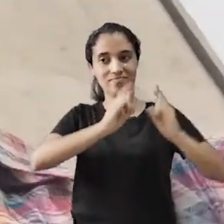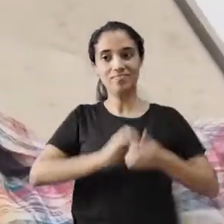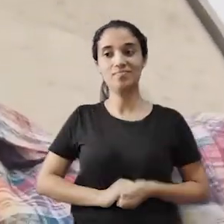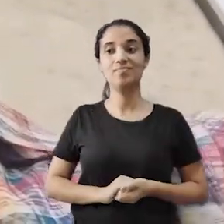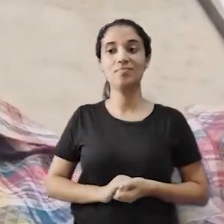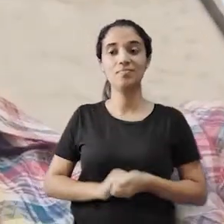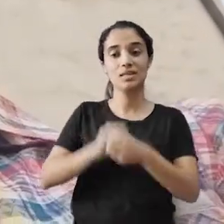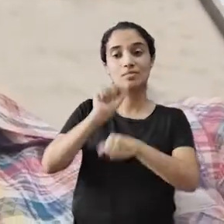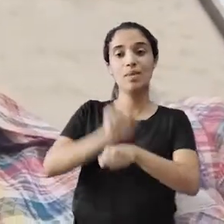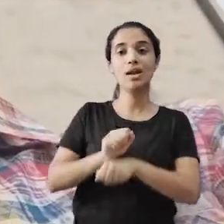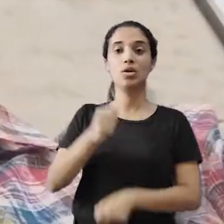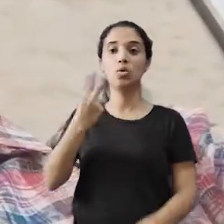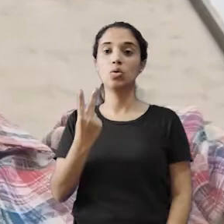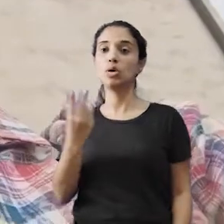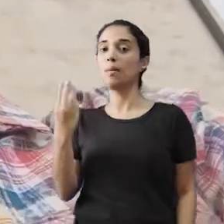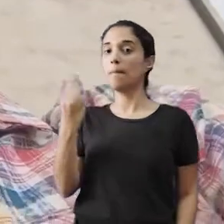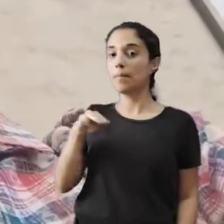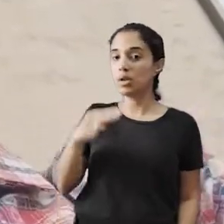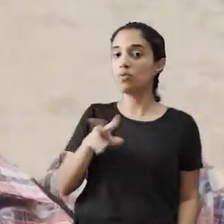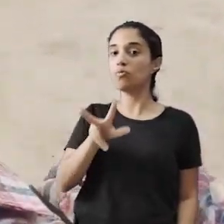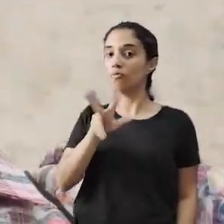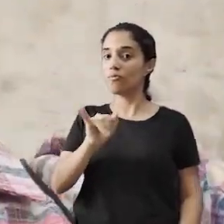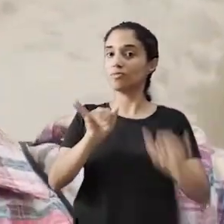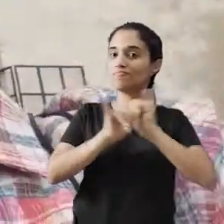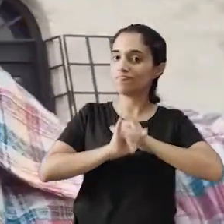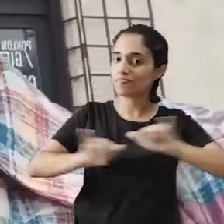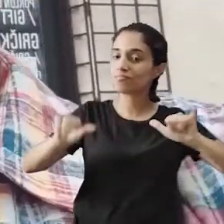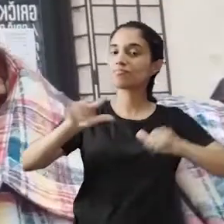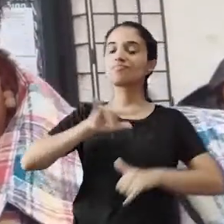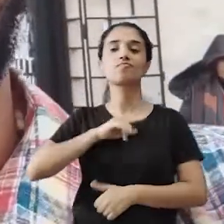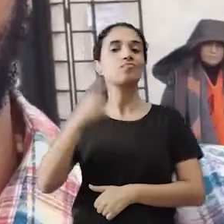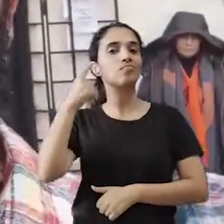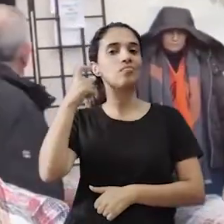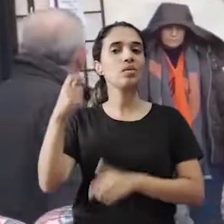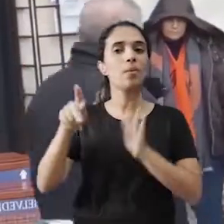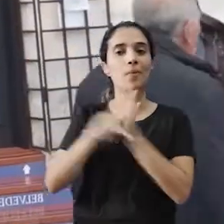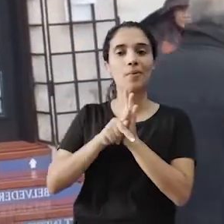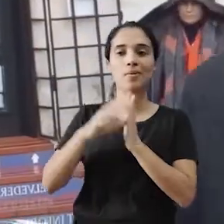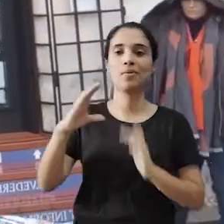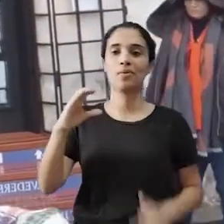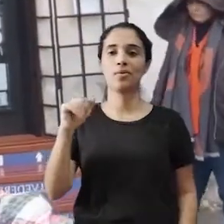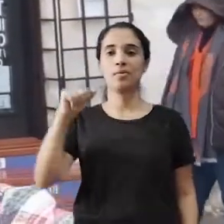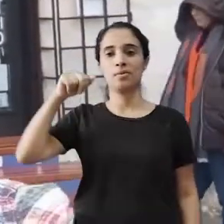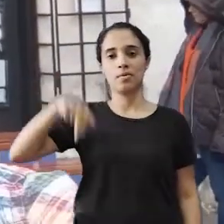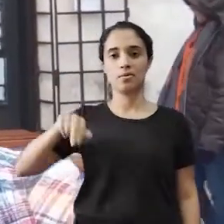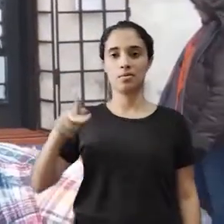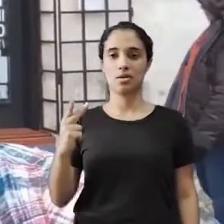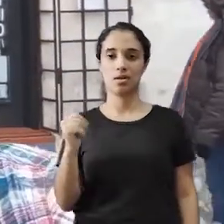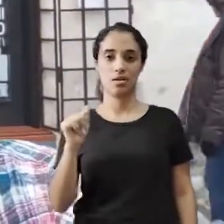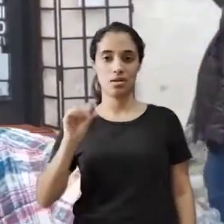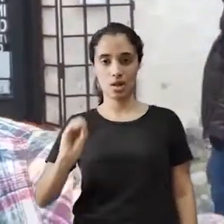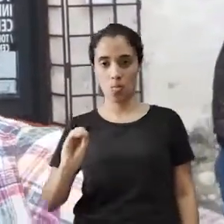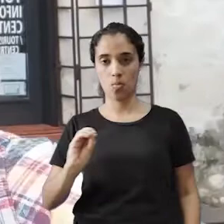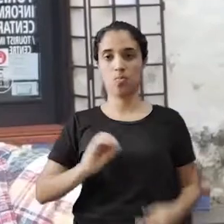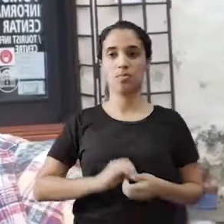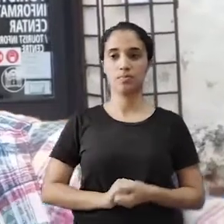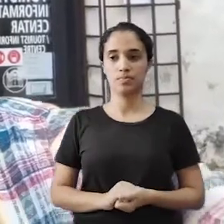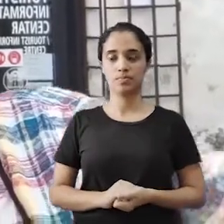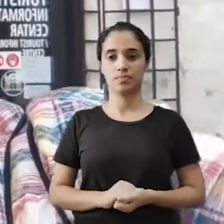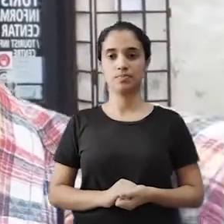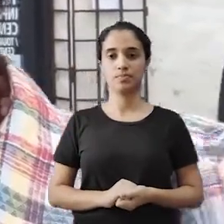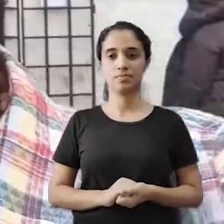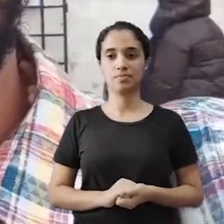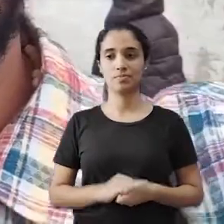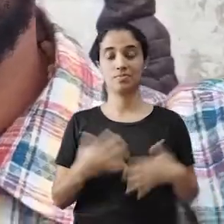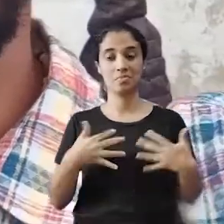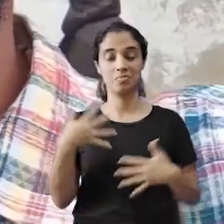Daqui a menos de 2 minutos, nós vamos ter o som do canhão ecoando.